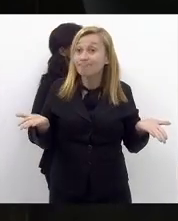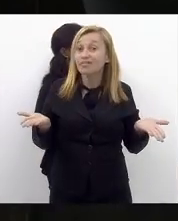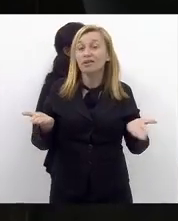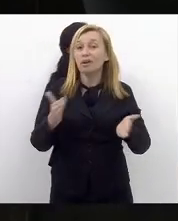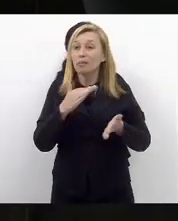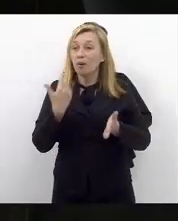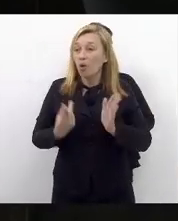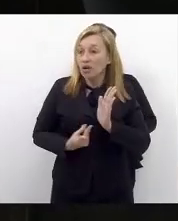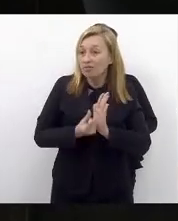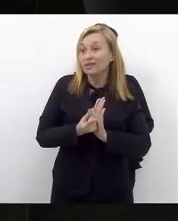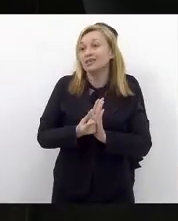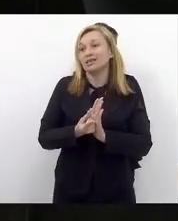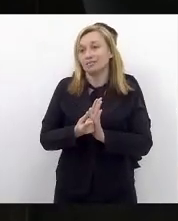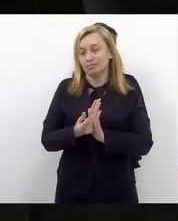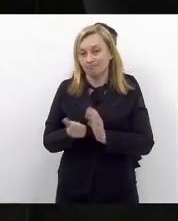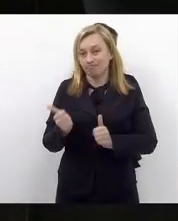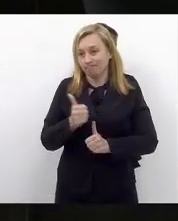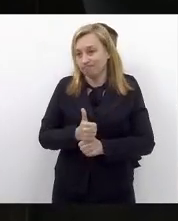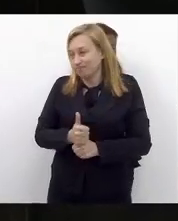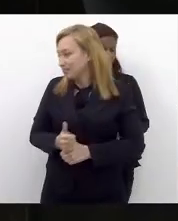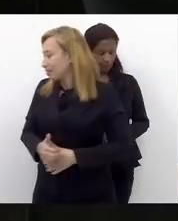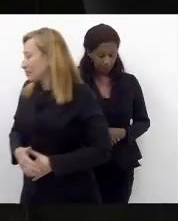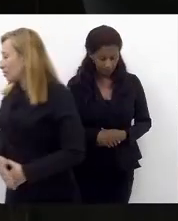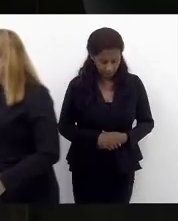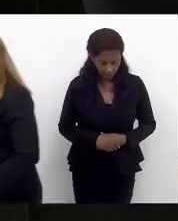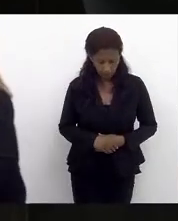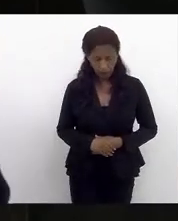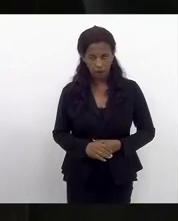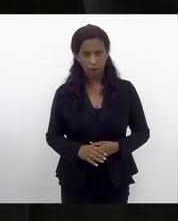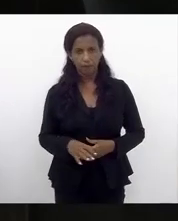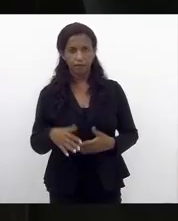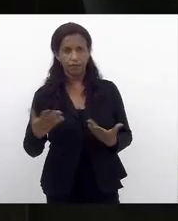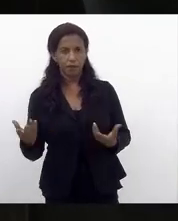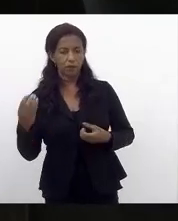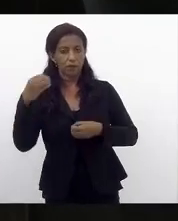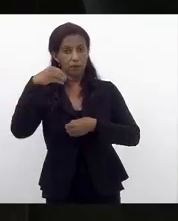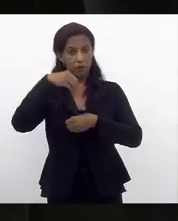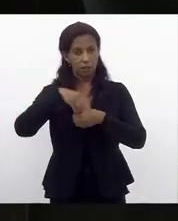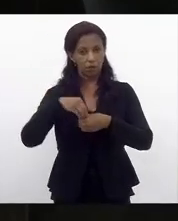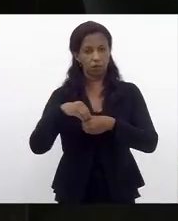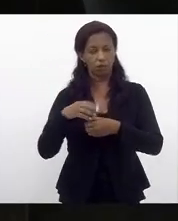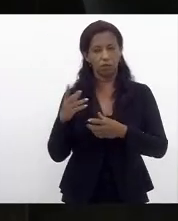financeiramente Então dentro dessa complexidade